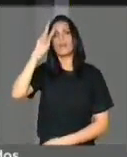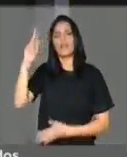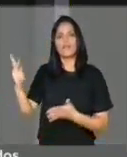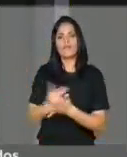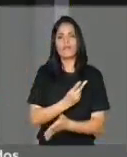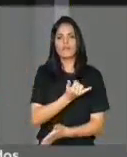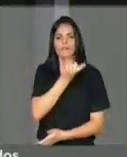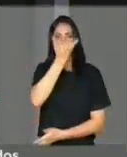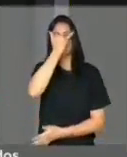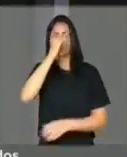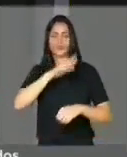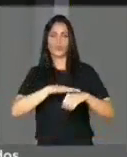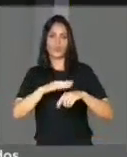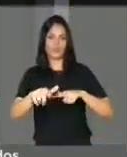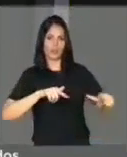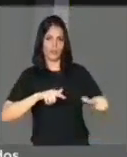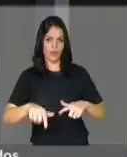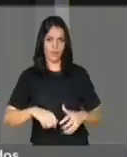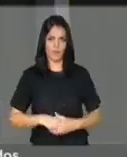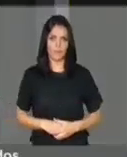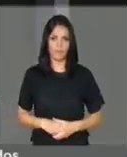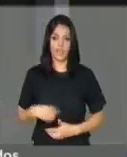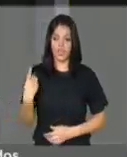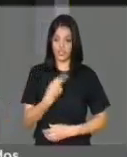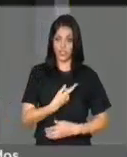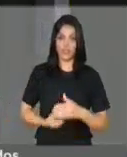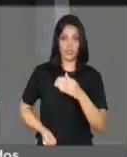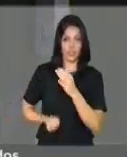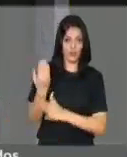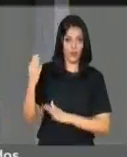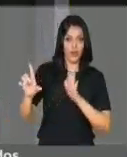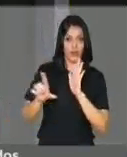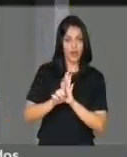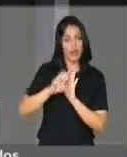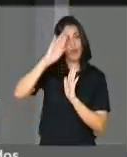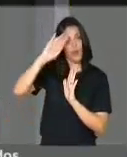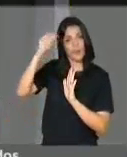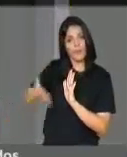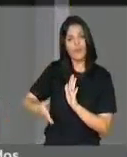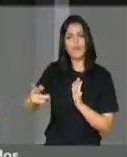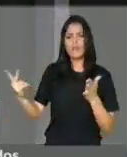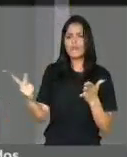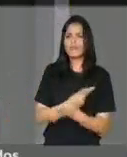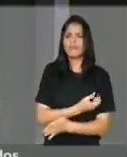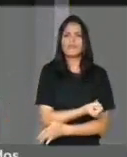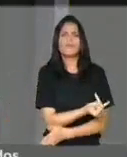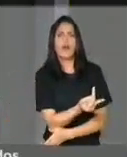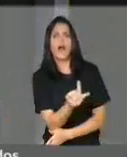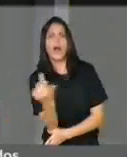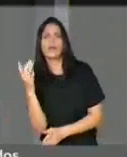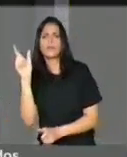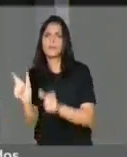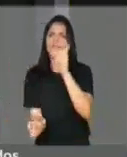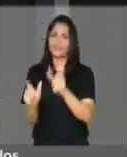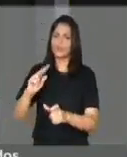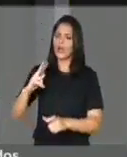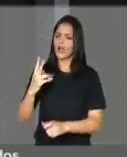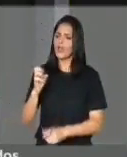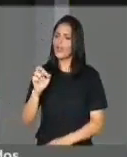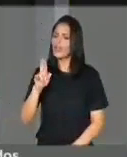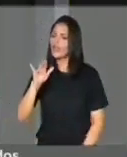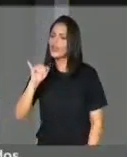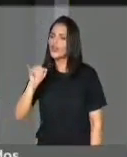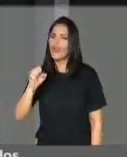do trabalho. O legislador quis assim homenagear aqueles muitos heróis anônimos, vítimas da